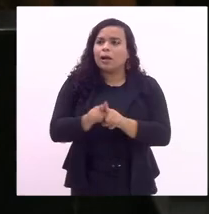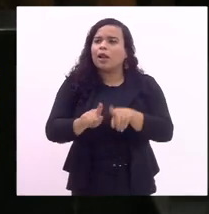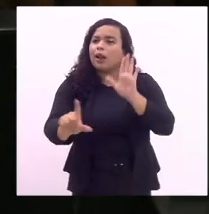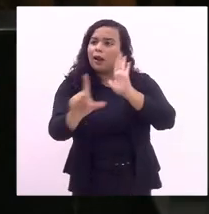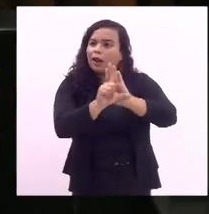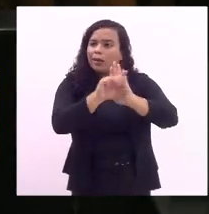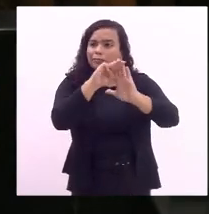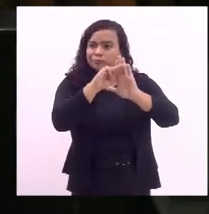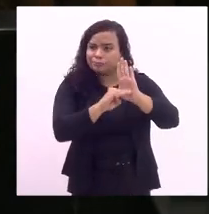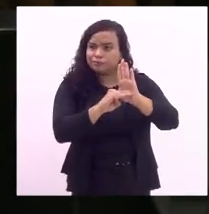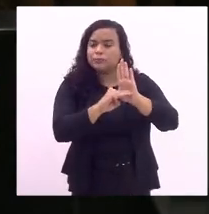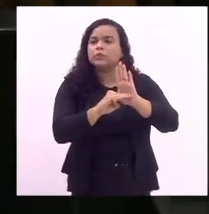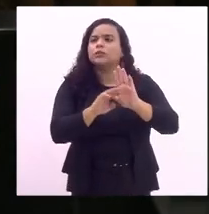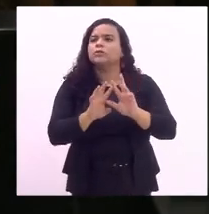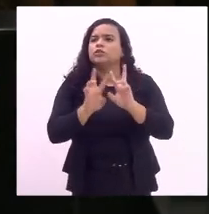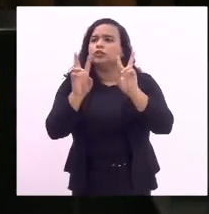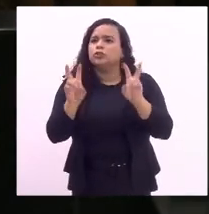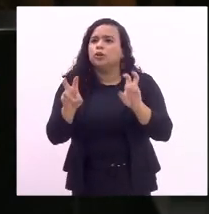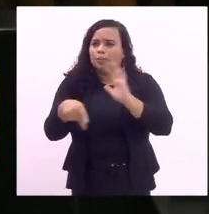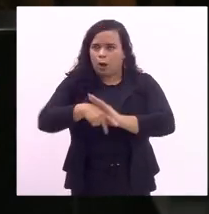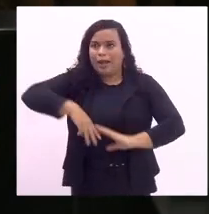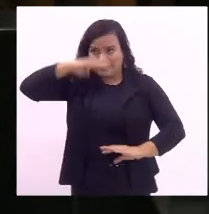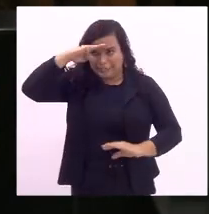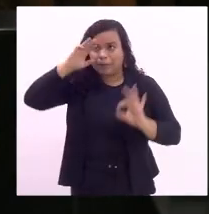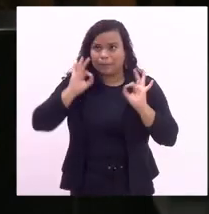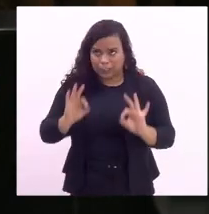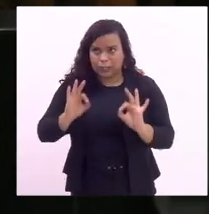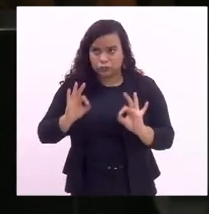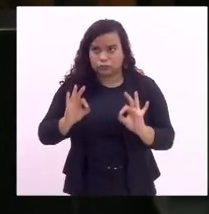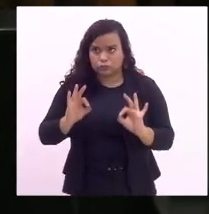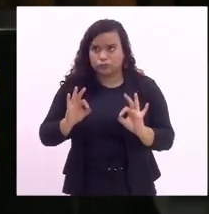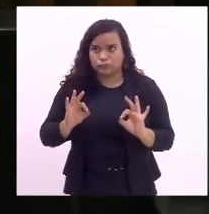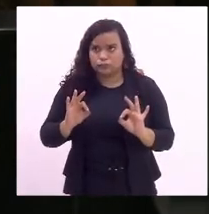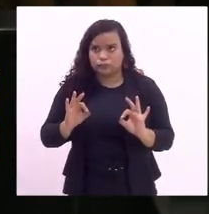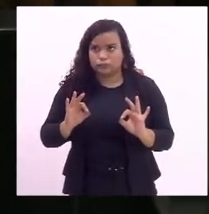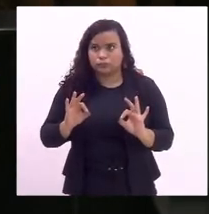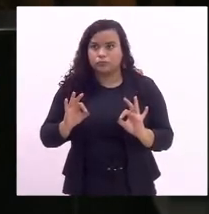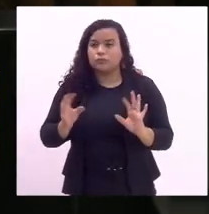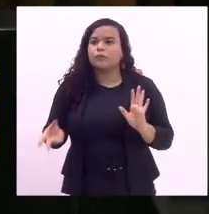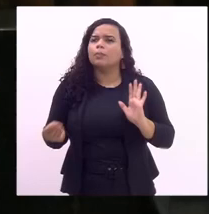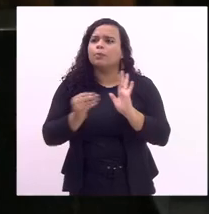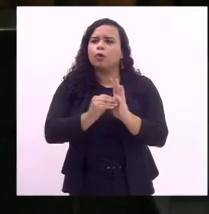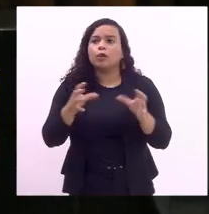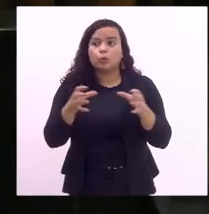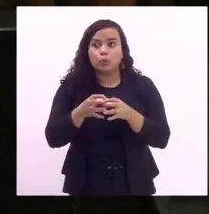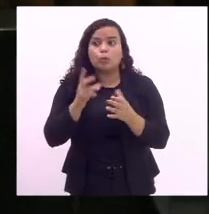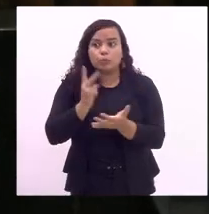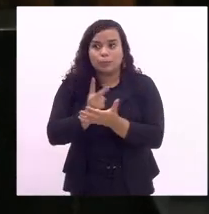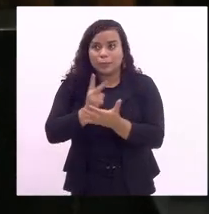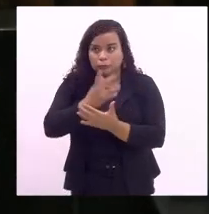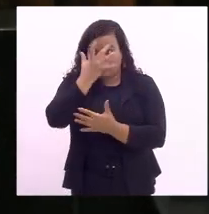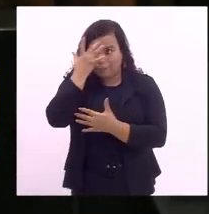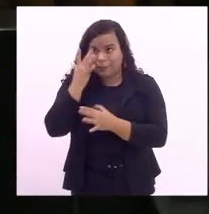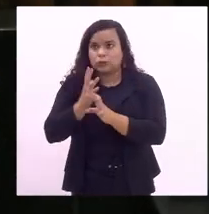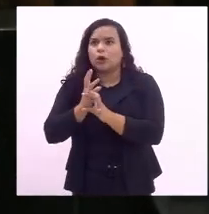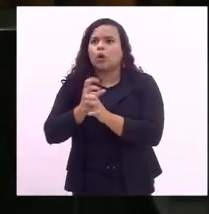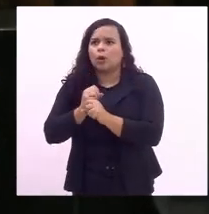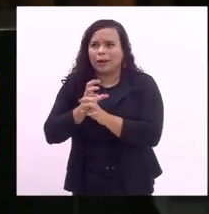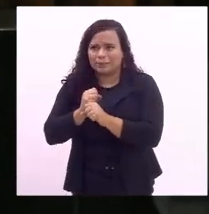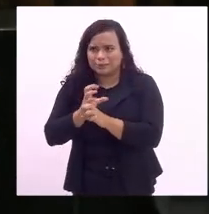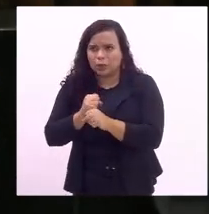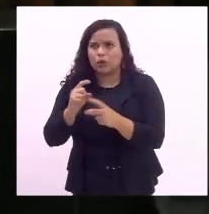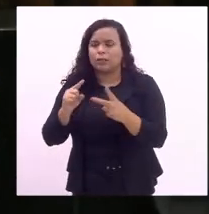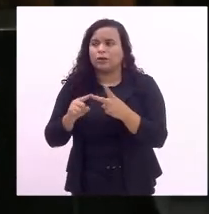legislações extravagantes do próprio Exército coloca no mesmo grupo colecionador, atirador